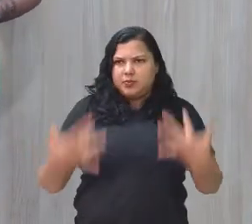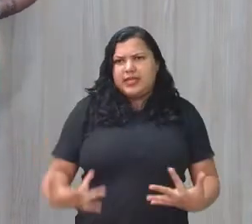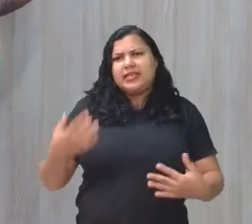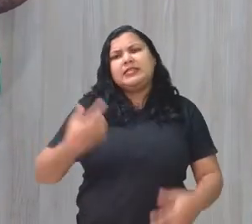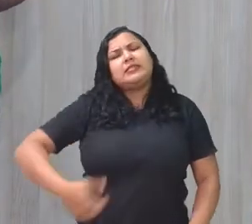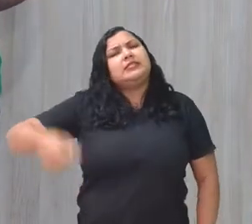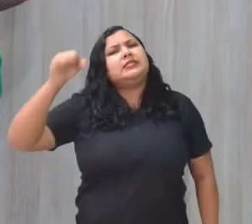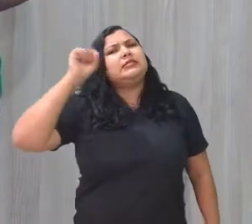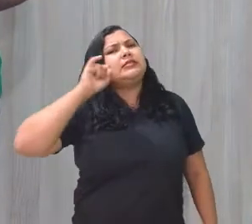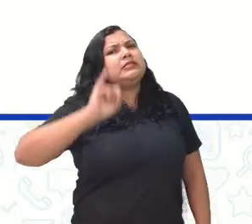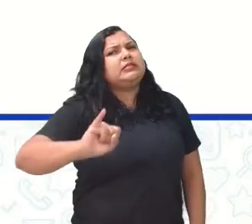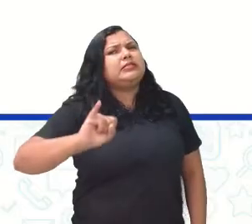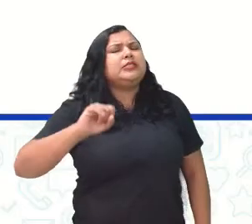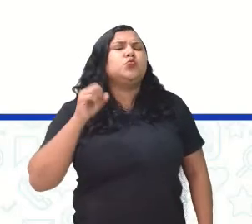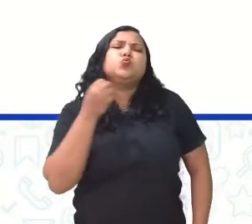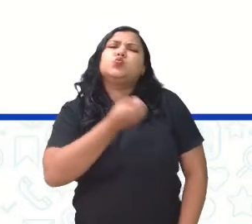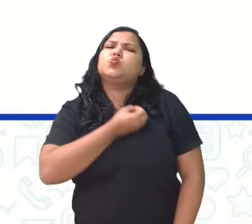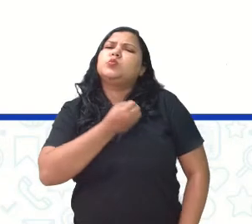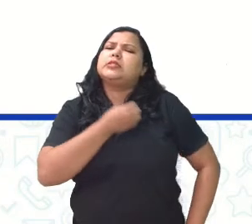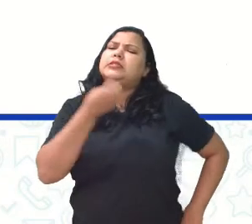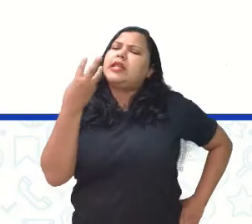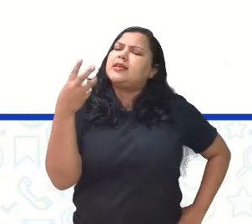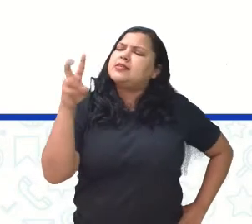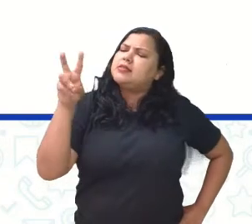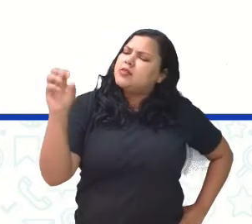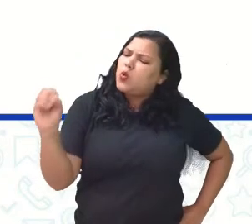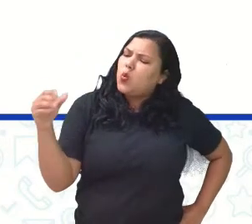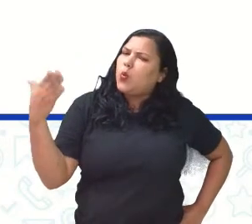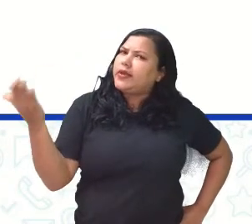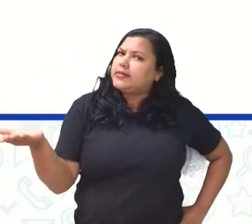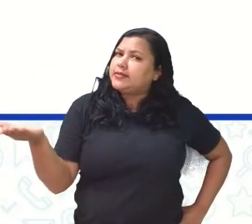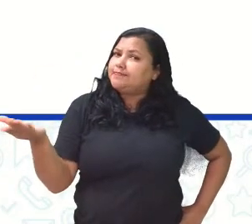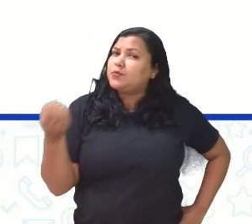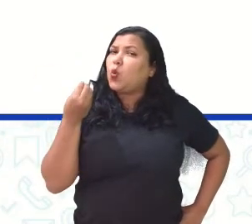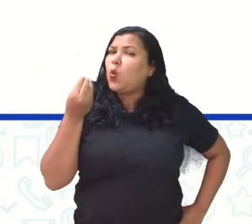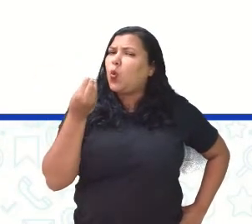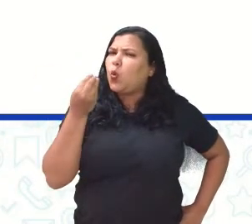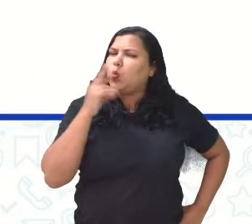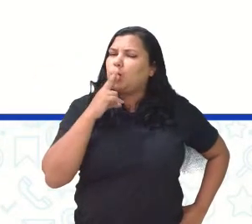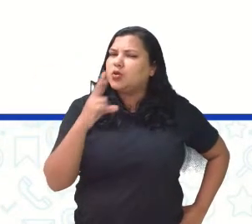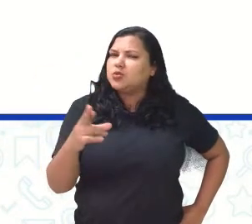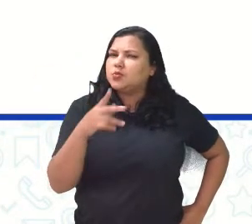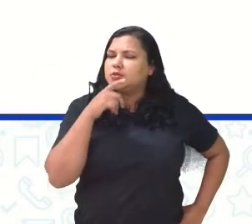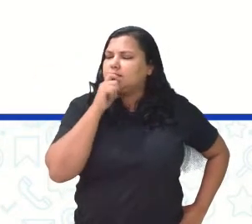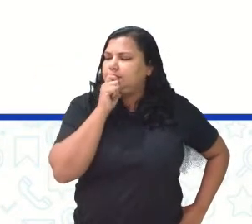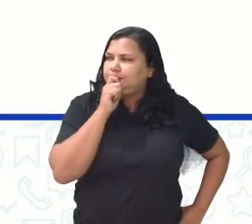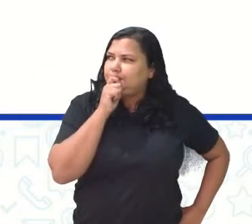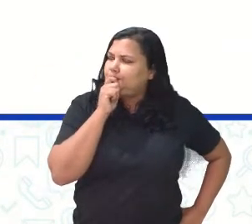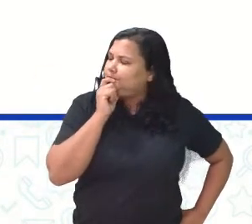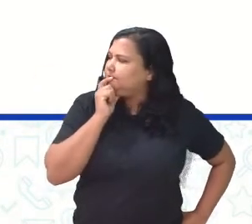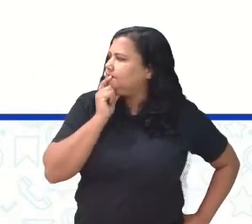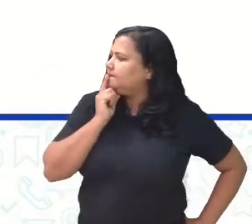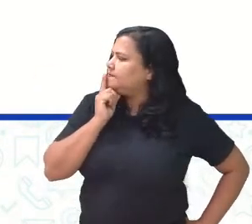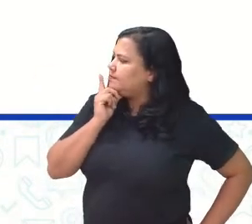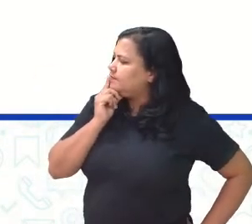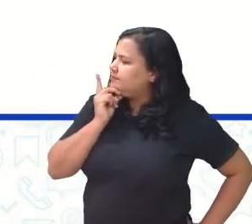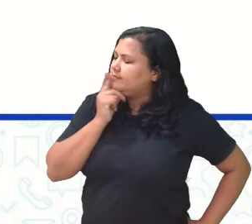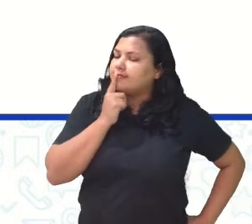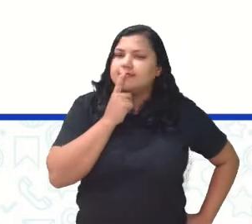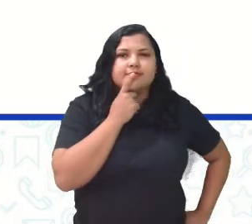fosse 350 no lugar de 300, como é que ficaria? Como é que a gente faria